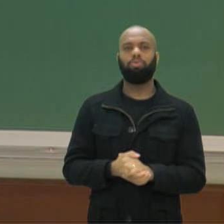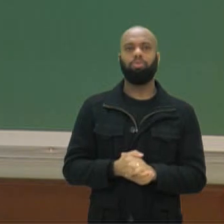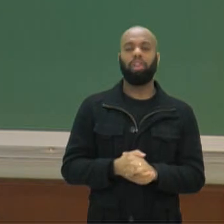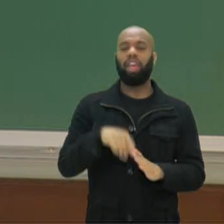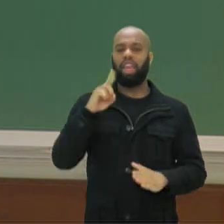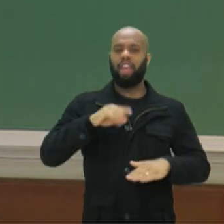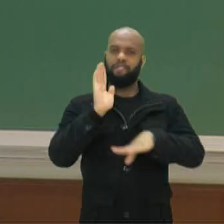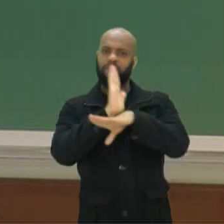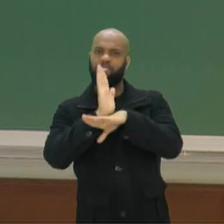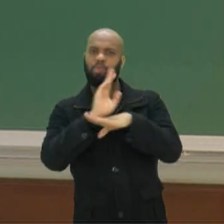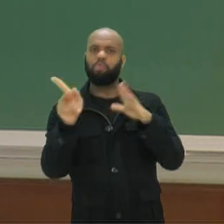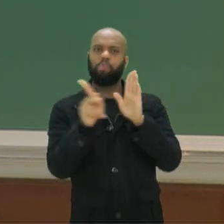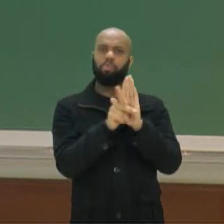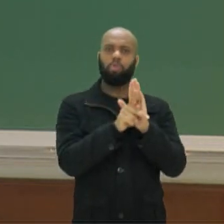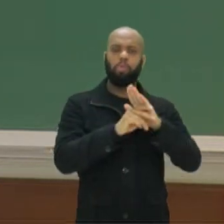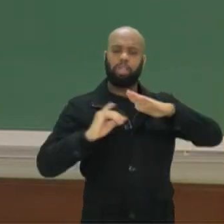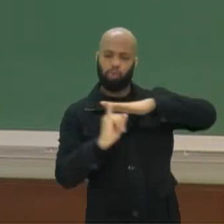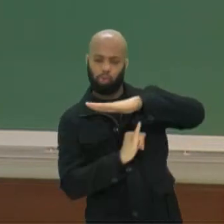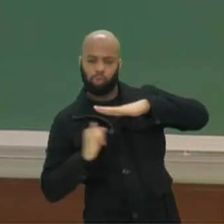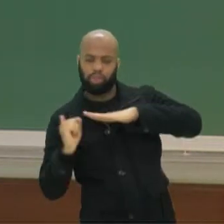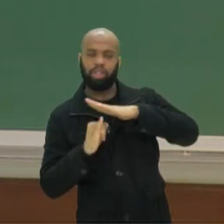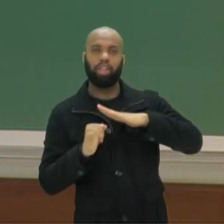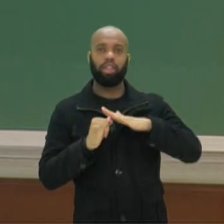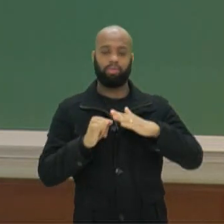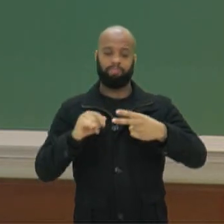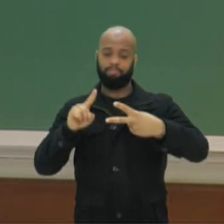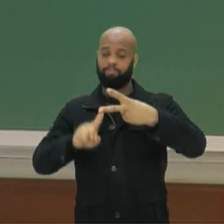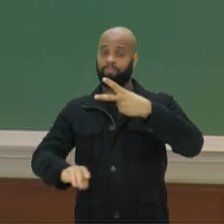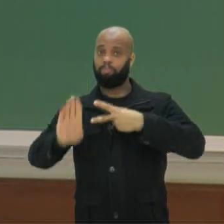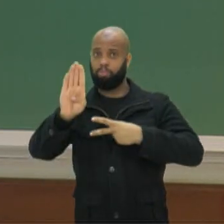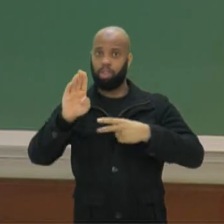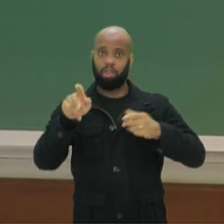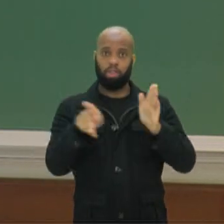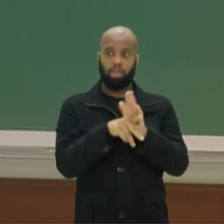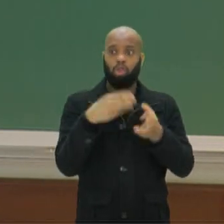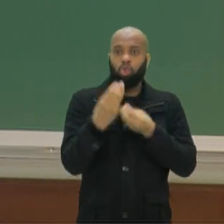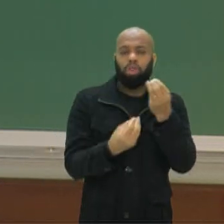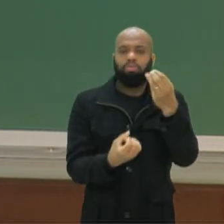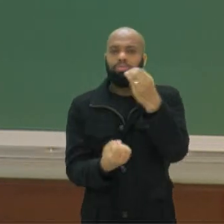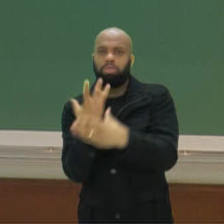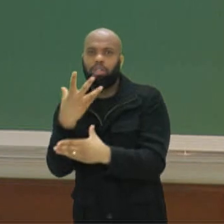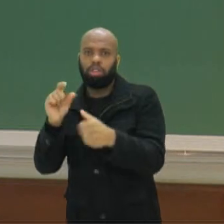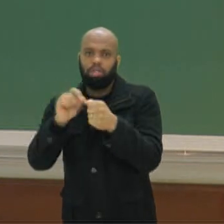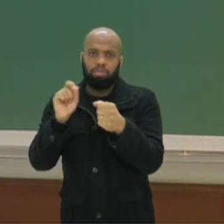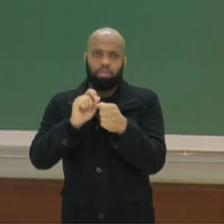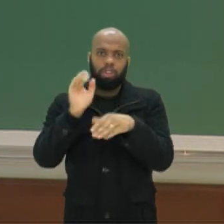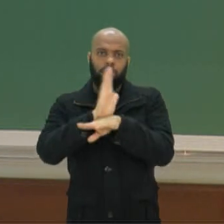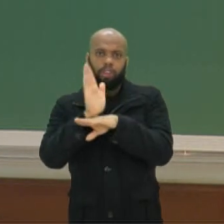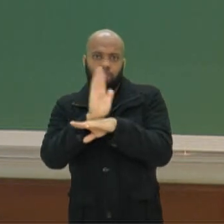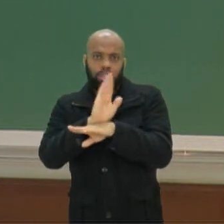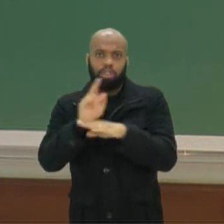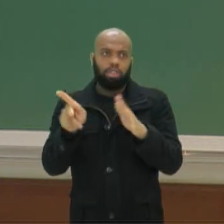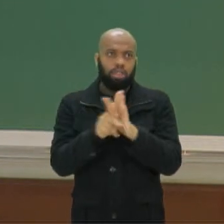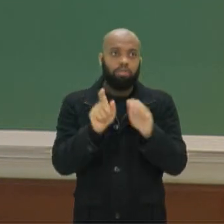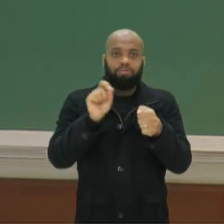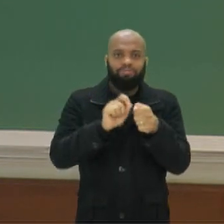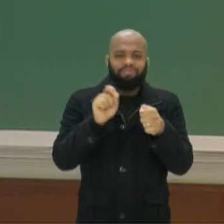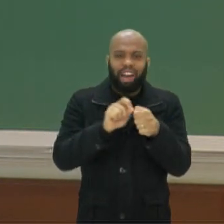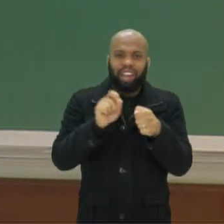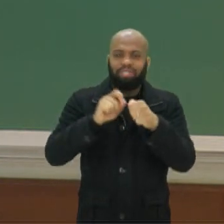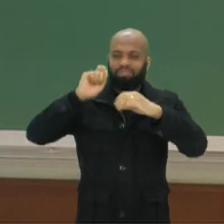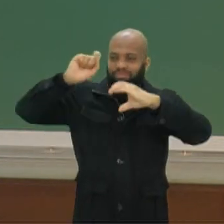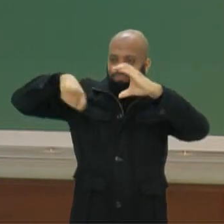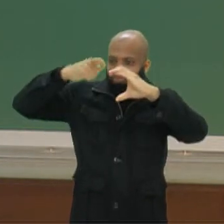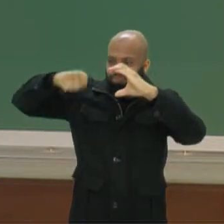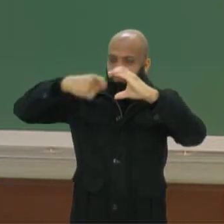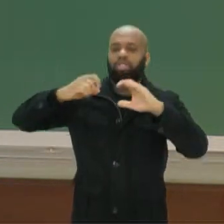como indústria. Letra B, quando a gente fala justamente sobre a produção, né? Indústria, produzir.